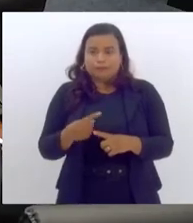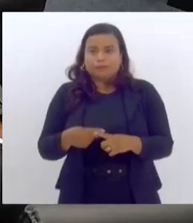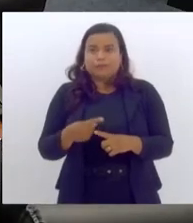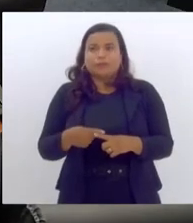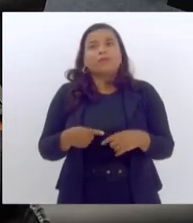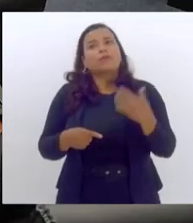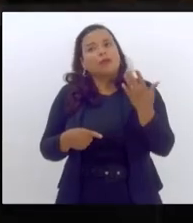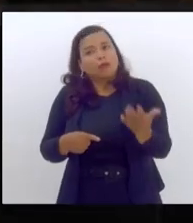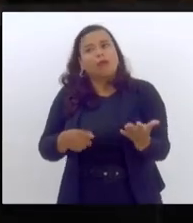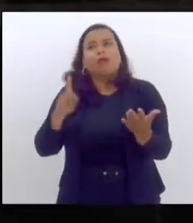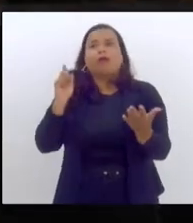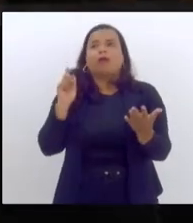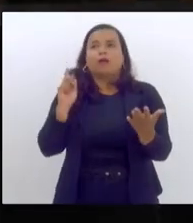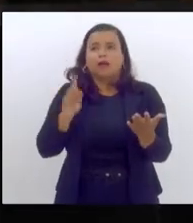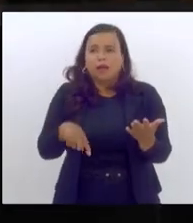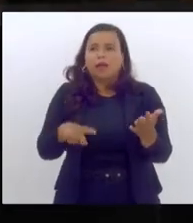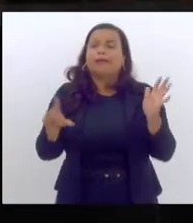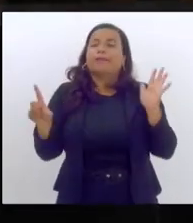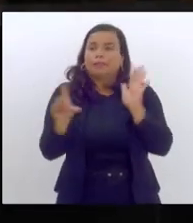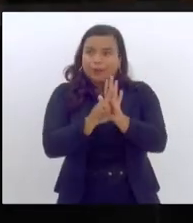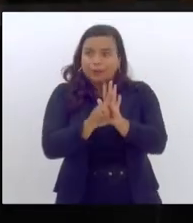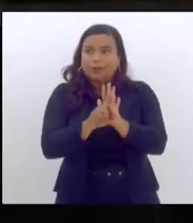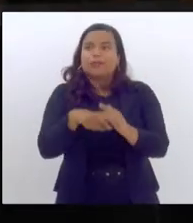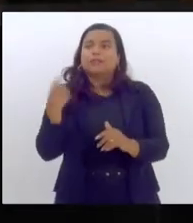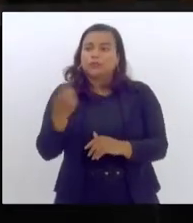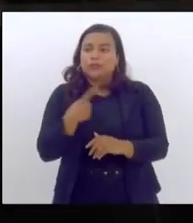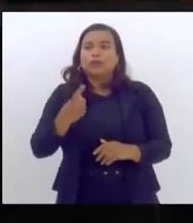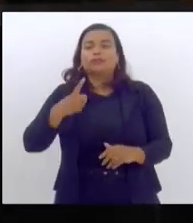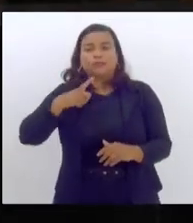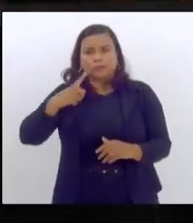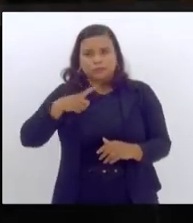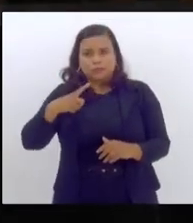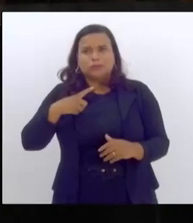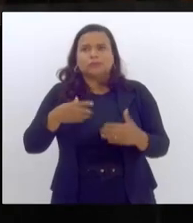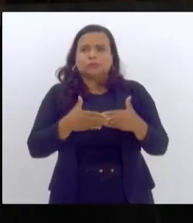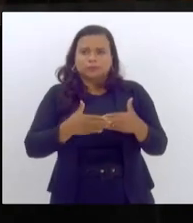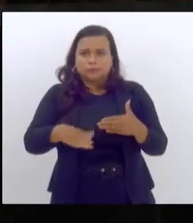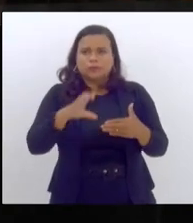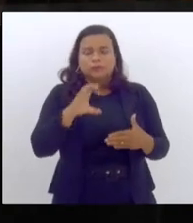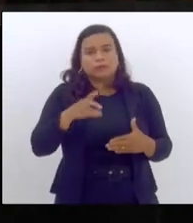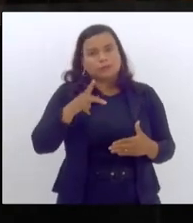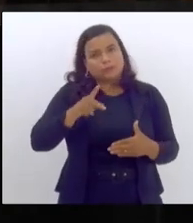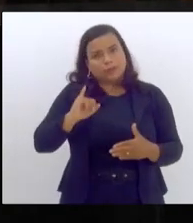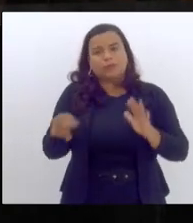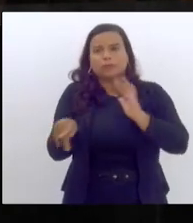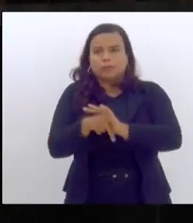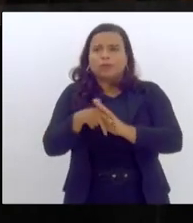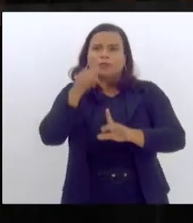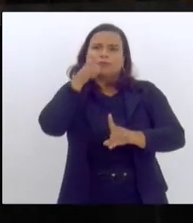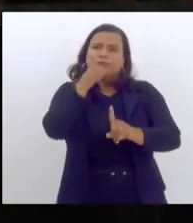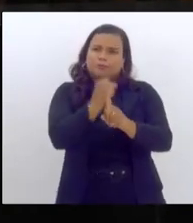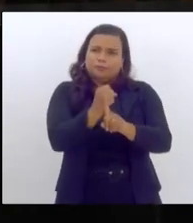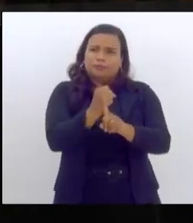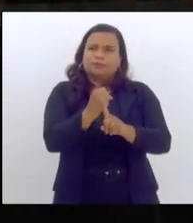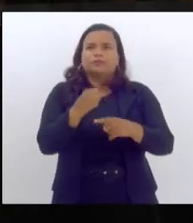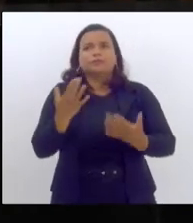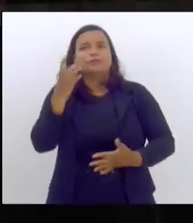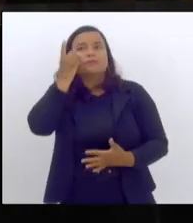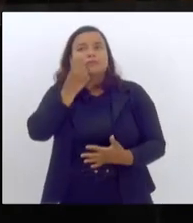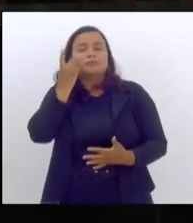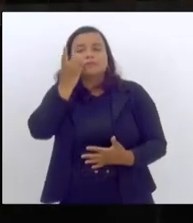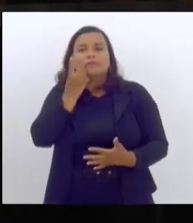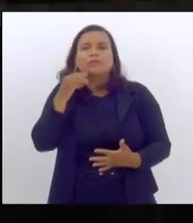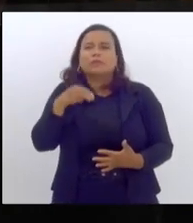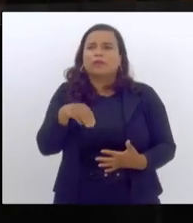Essa é uma das leis que nós tiramos a partir da CPI do feminicídio e que a deputada Marta